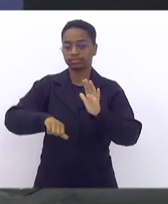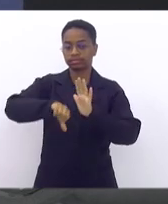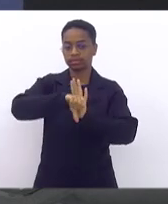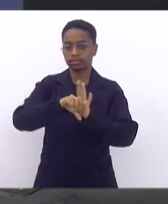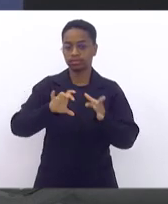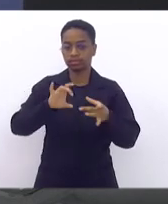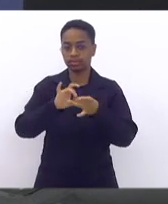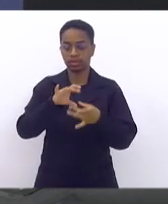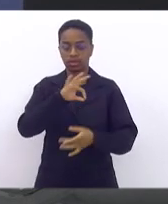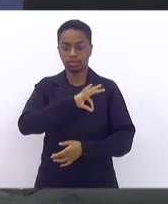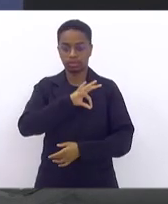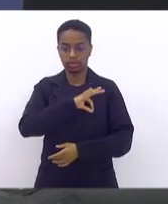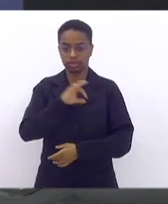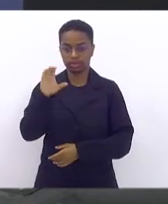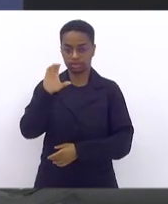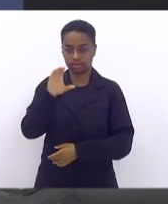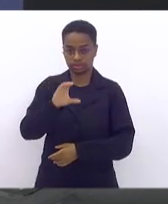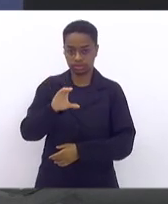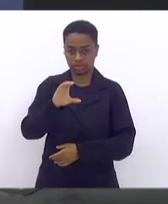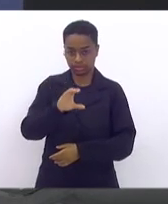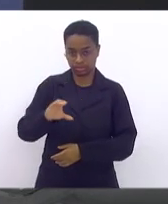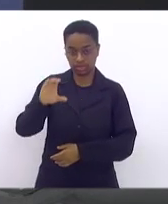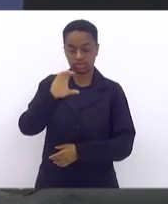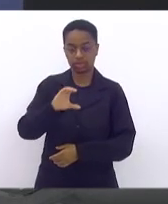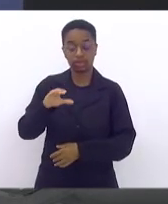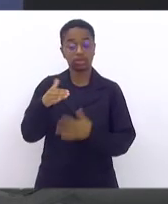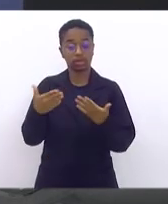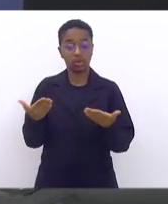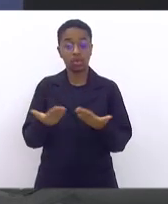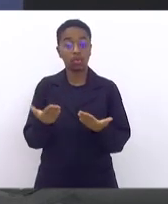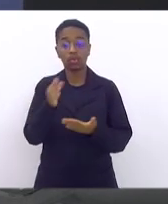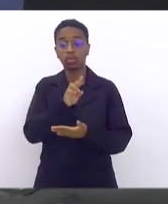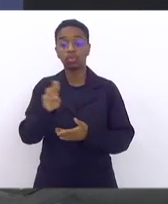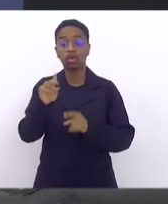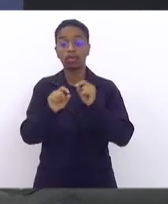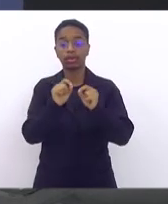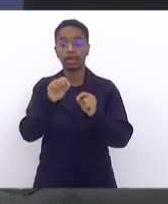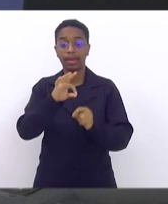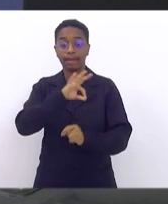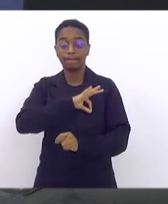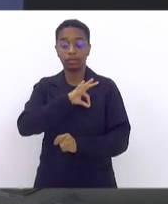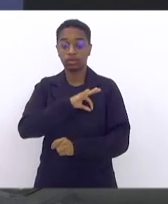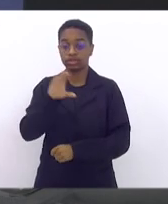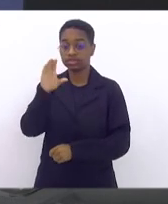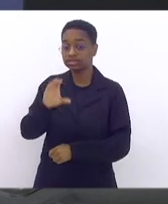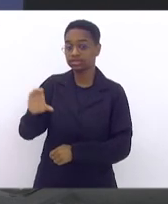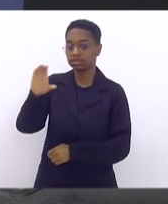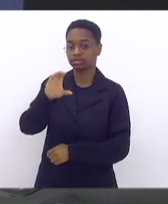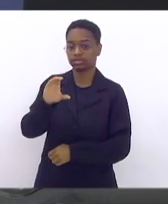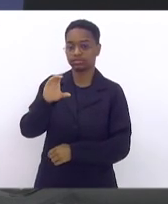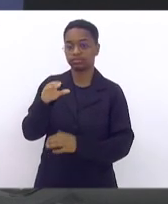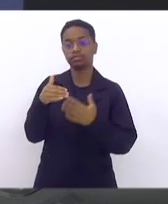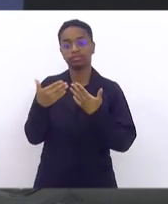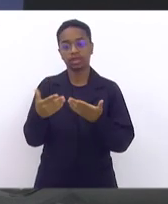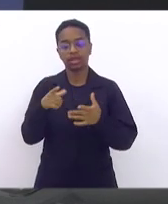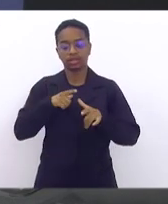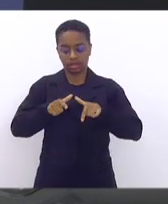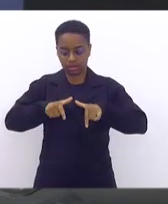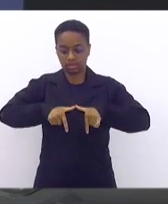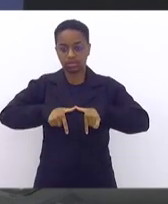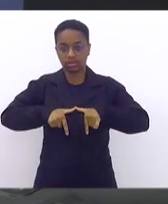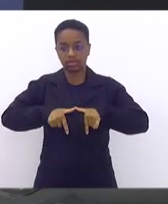hoje, o nome da perícia, na verdade, é polícia científica. E essa é a